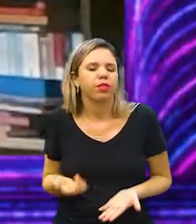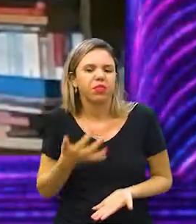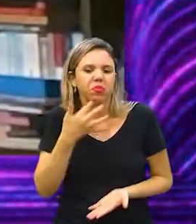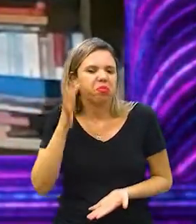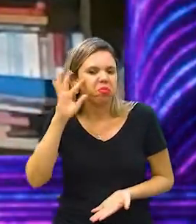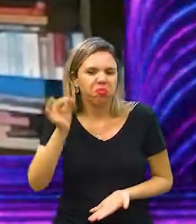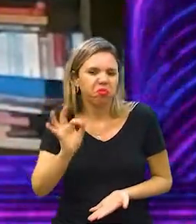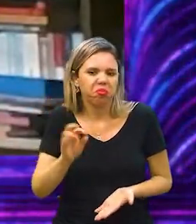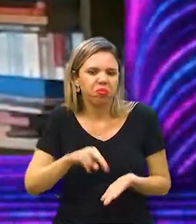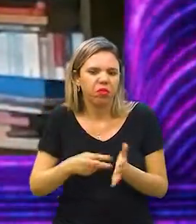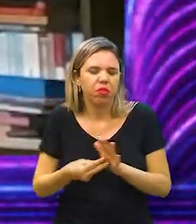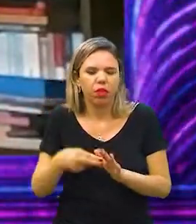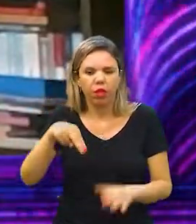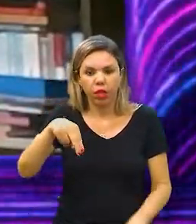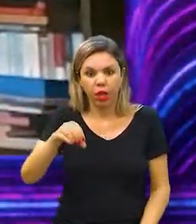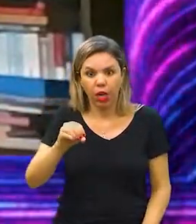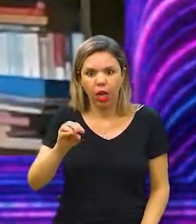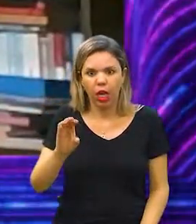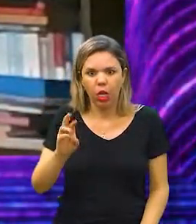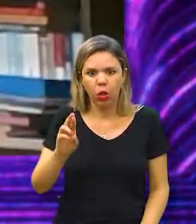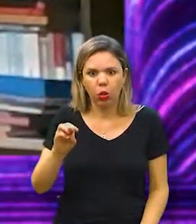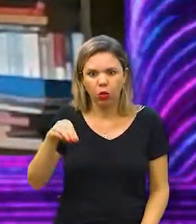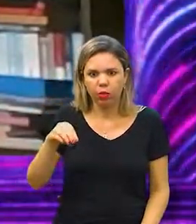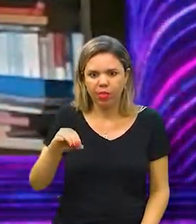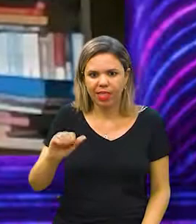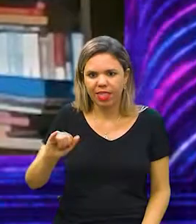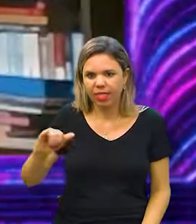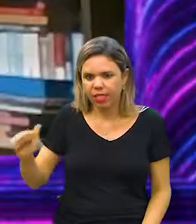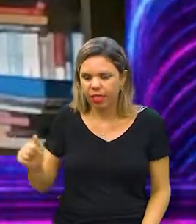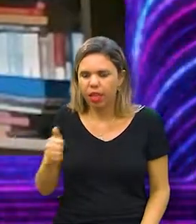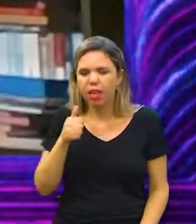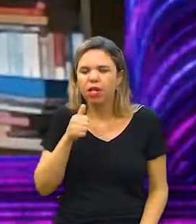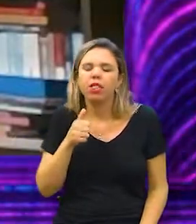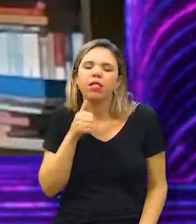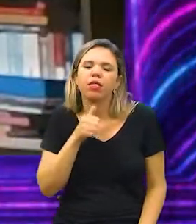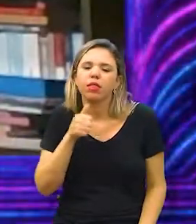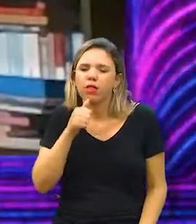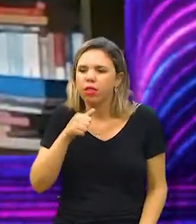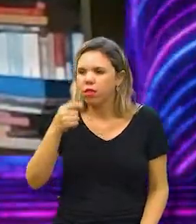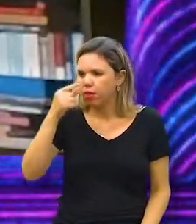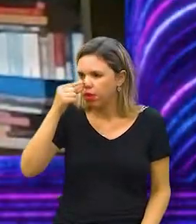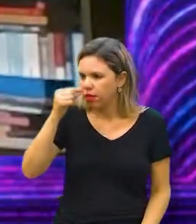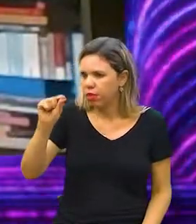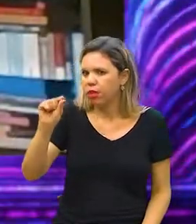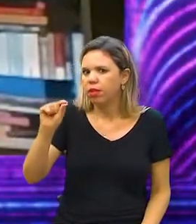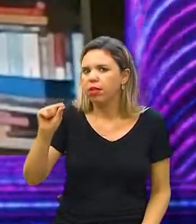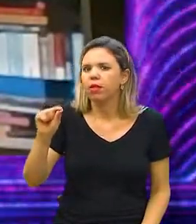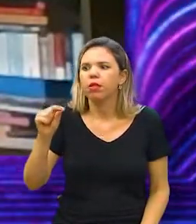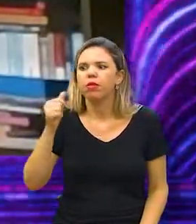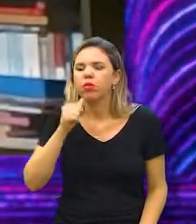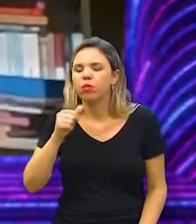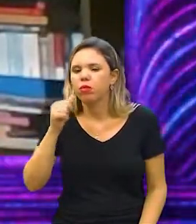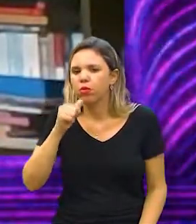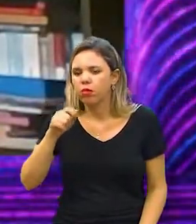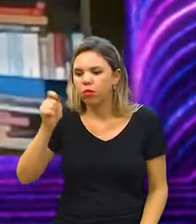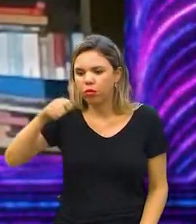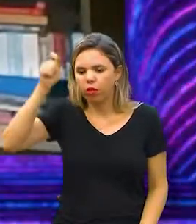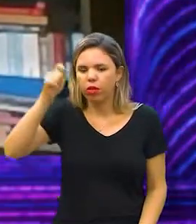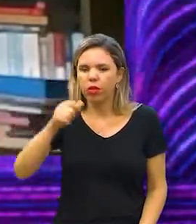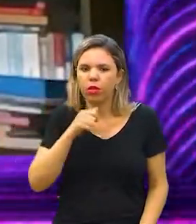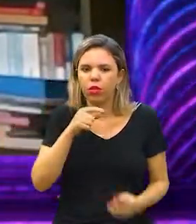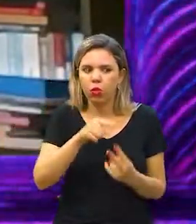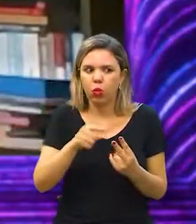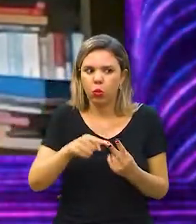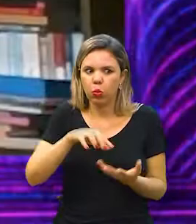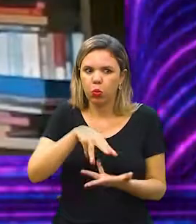quem não entende muito sobre a necromancia, bruxas que têm esse poder de necromancia são bruxas que ficam entre